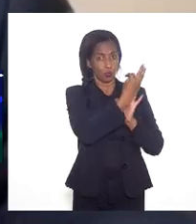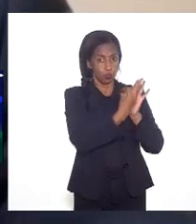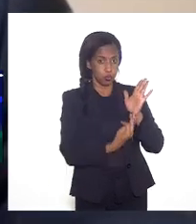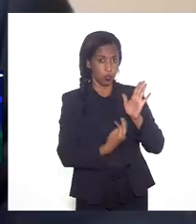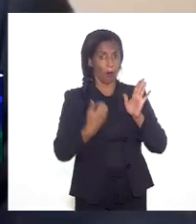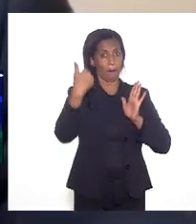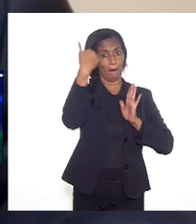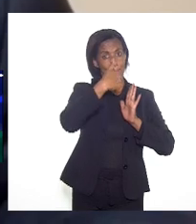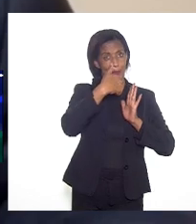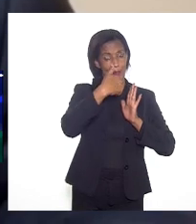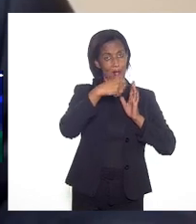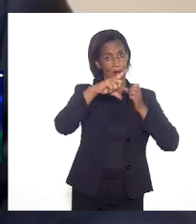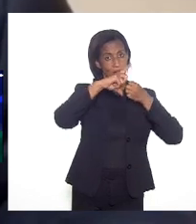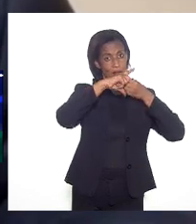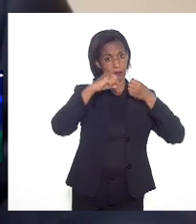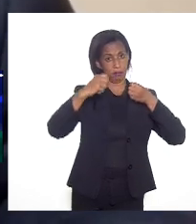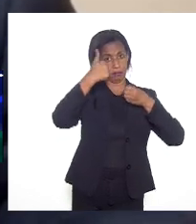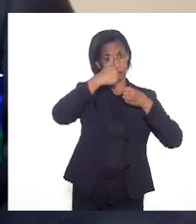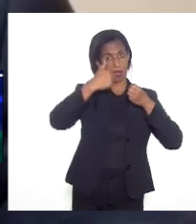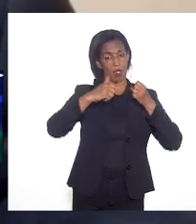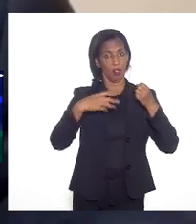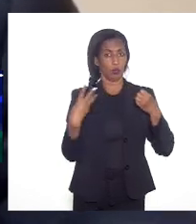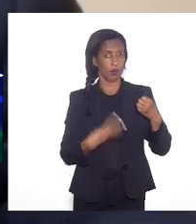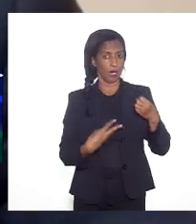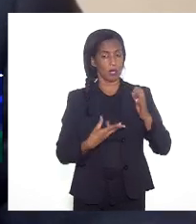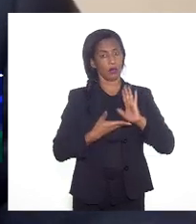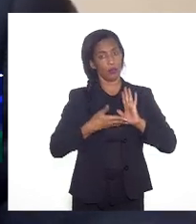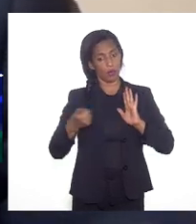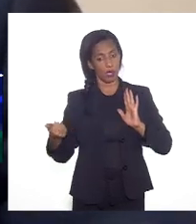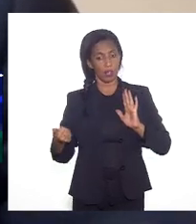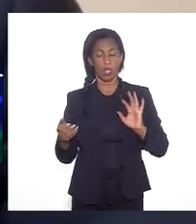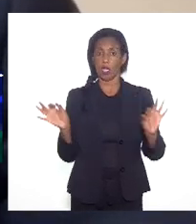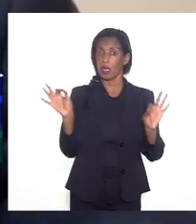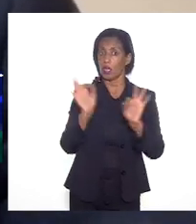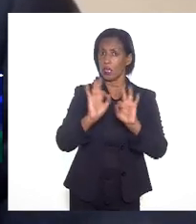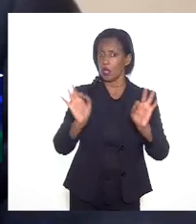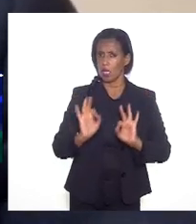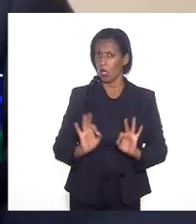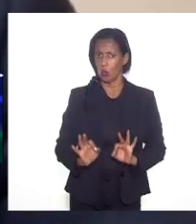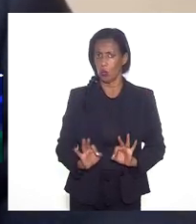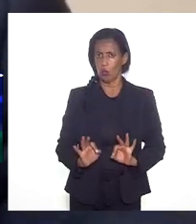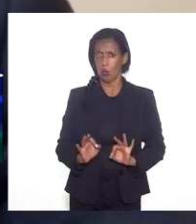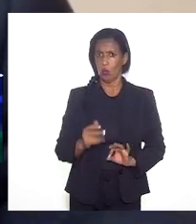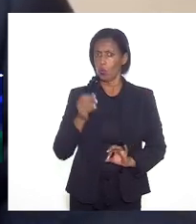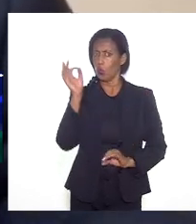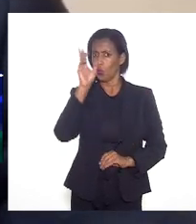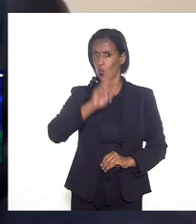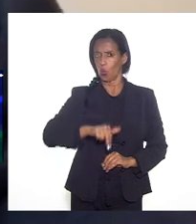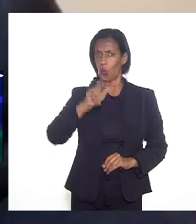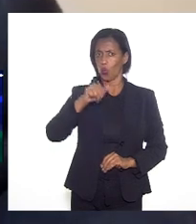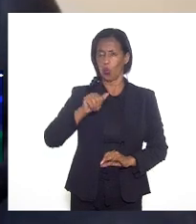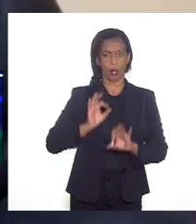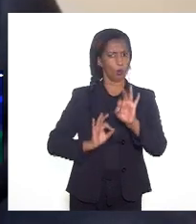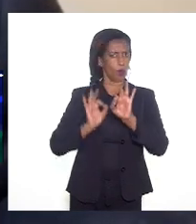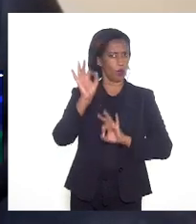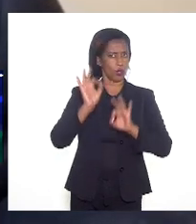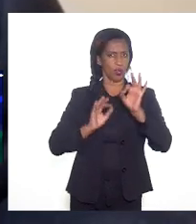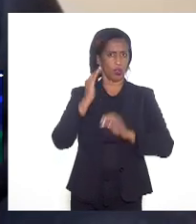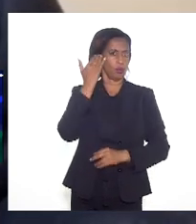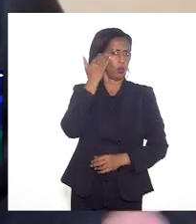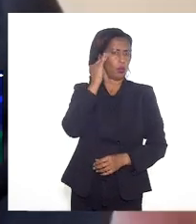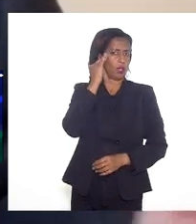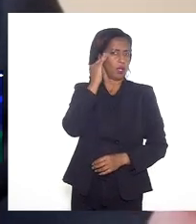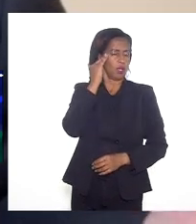artigo 1º e no 3º, ele foi retirado e em nenhum momento consta no projeto, por entendimento